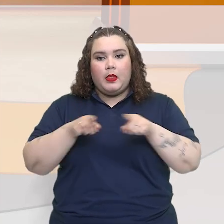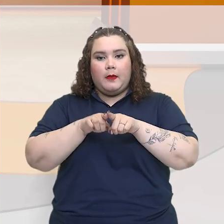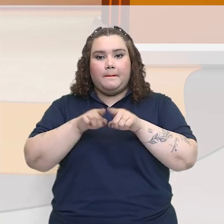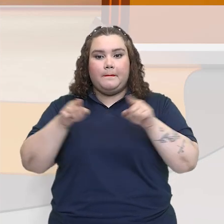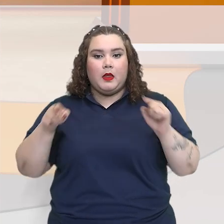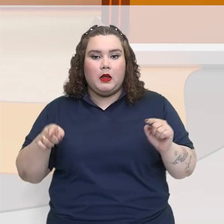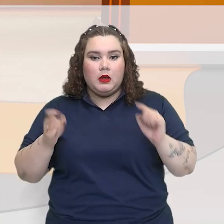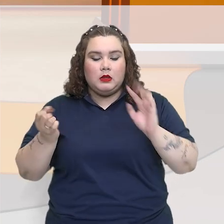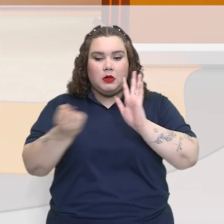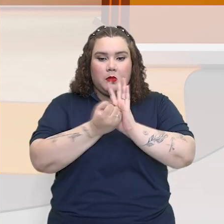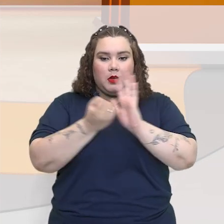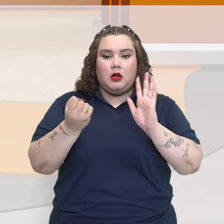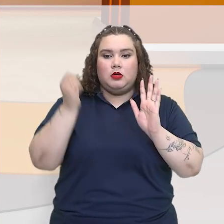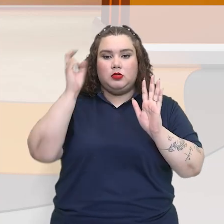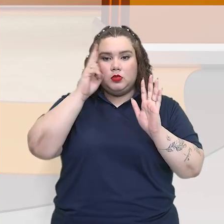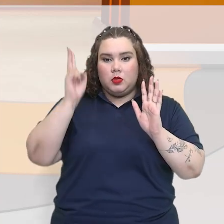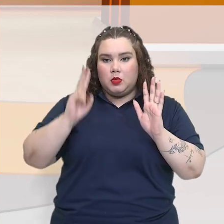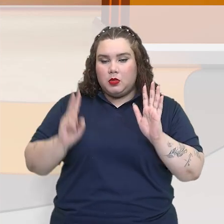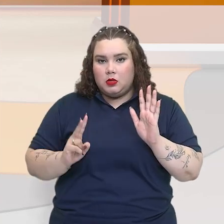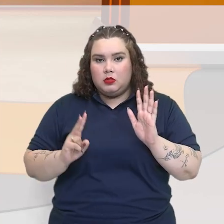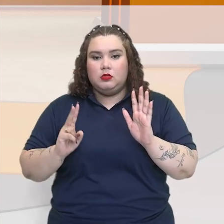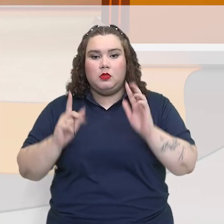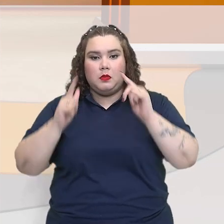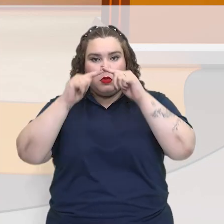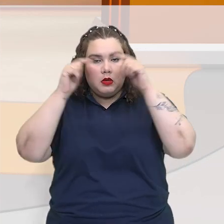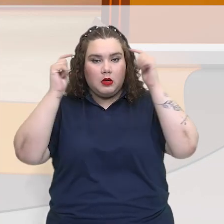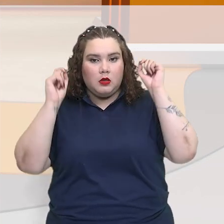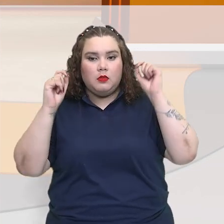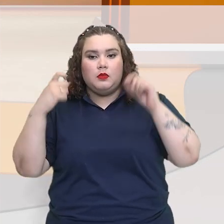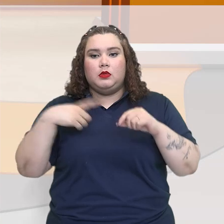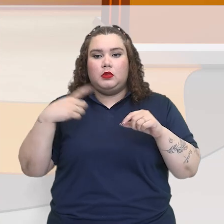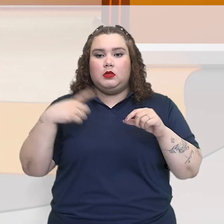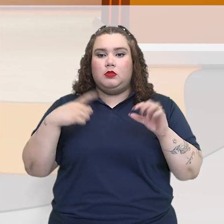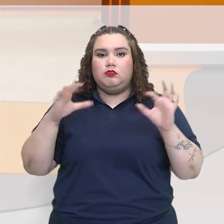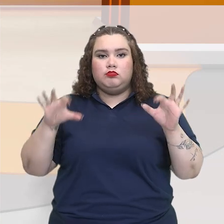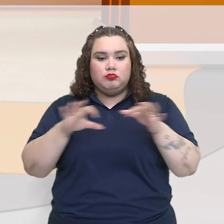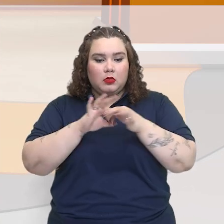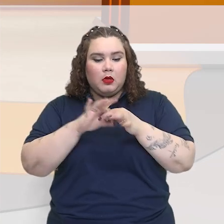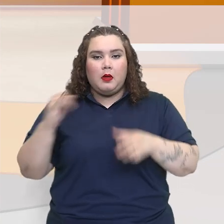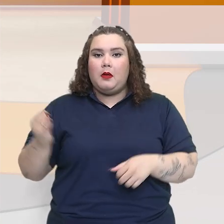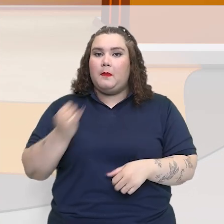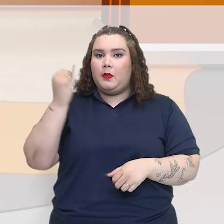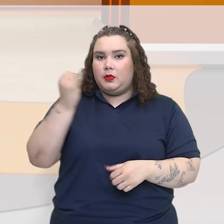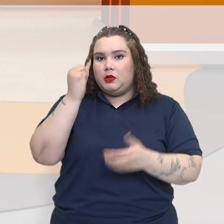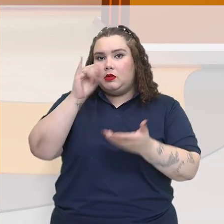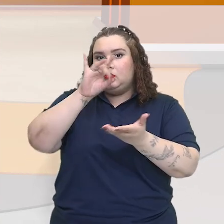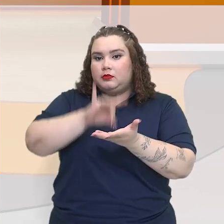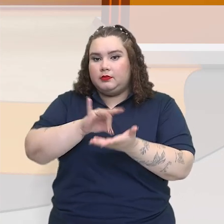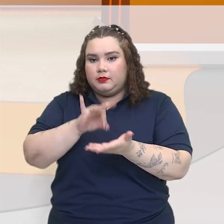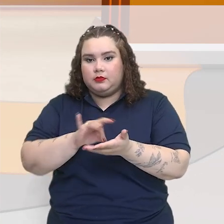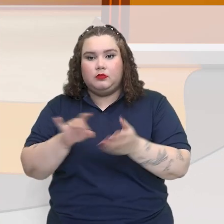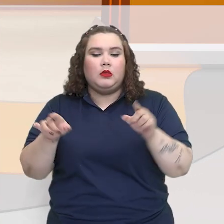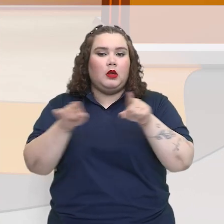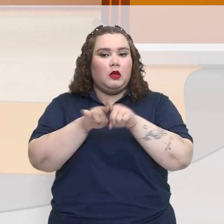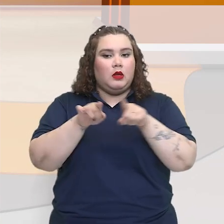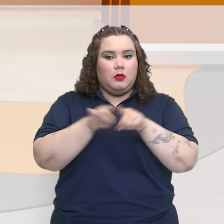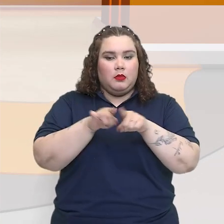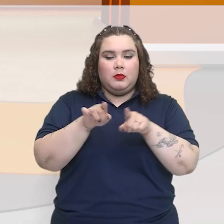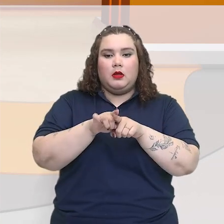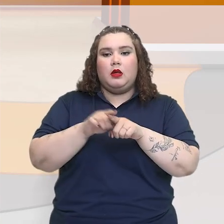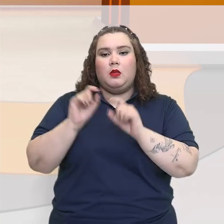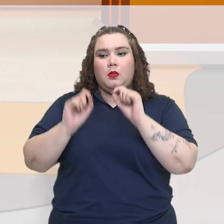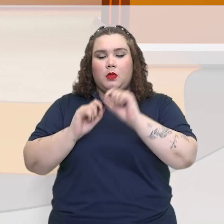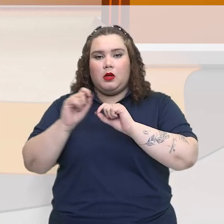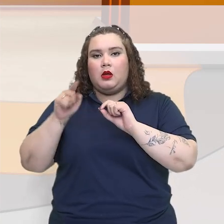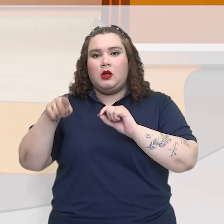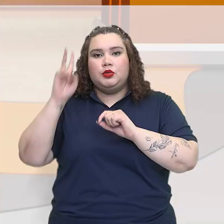o legado deixado pelos gregos, né, vai ser tão importante quanto o legado deixado